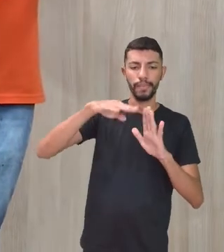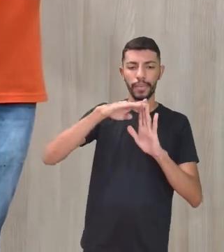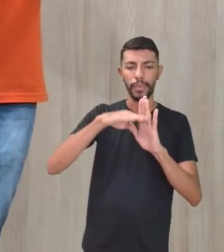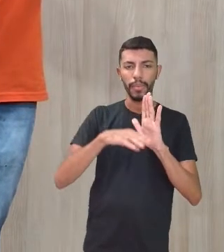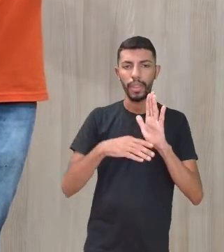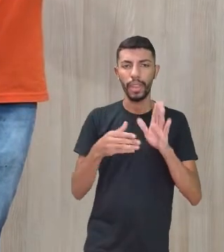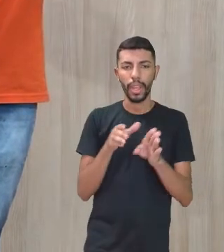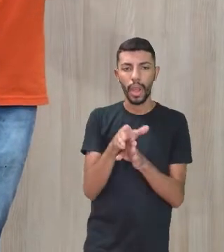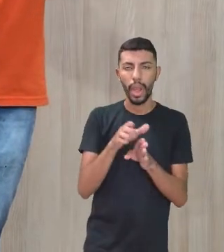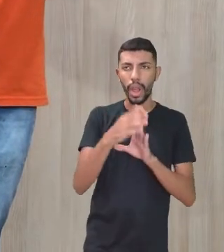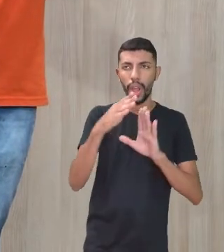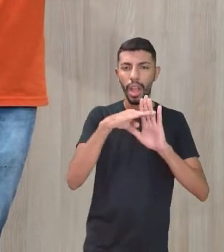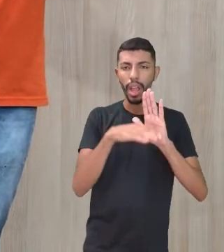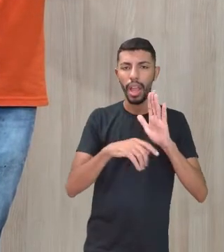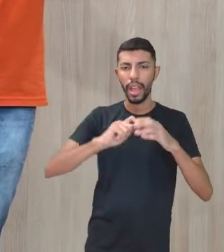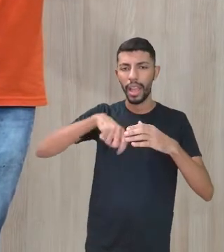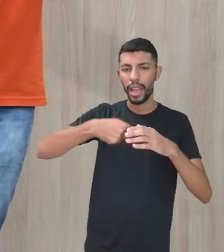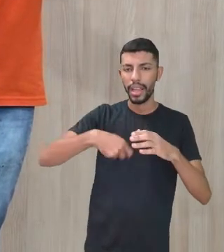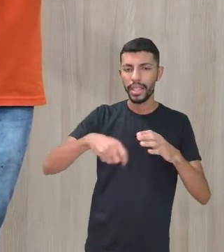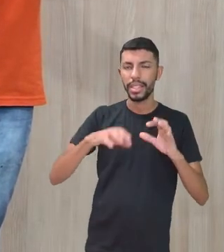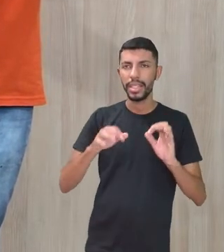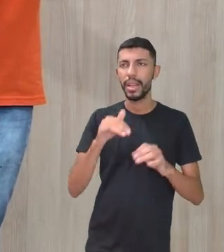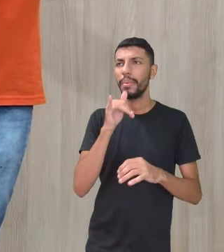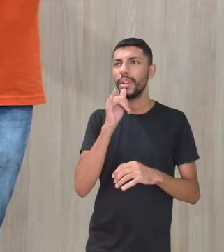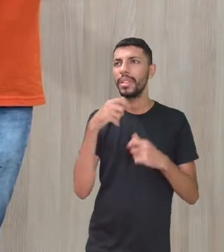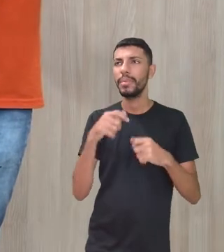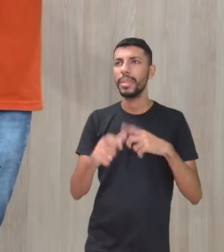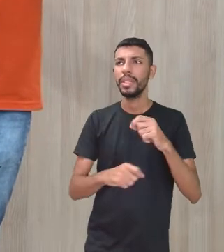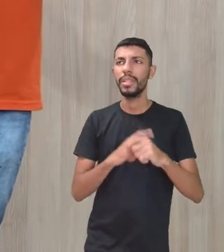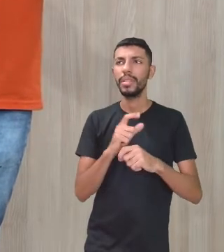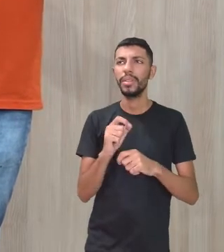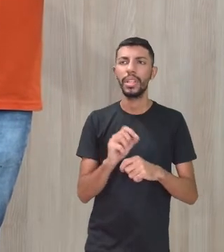pessoal coloca lá que precisa de 2,5 xícaras